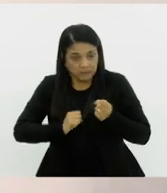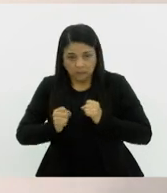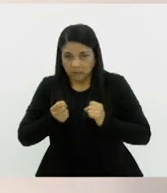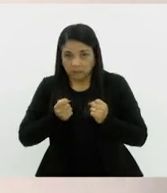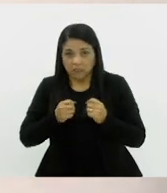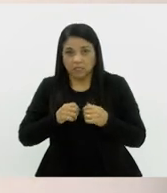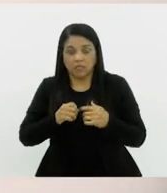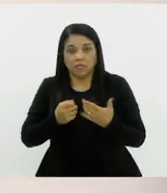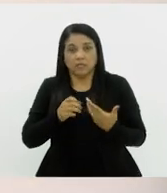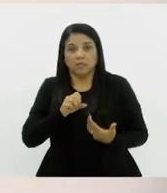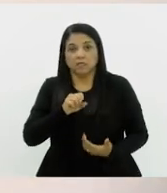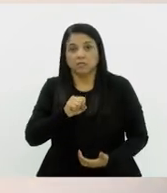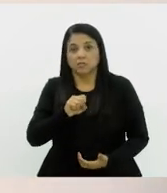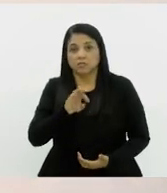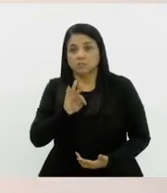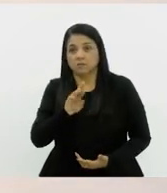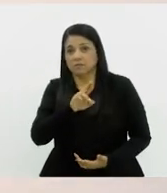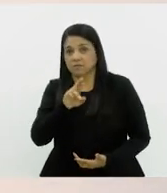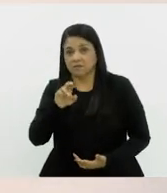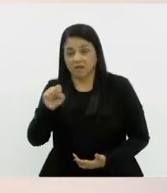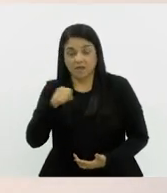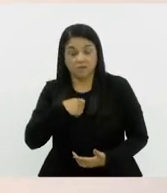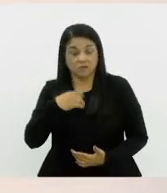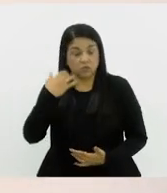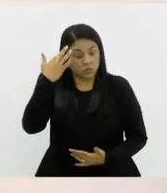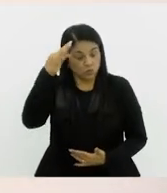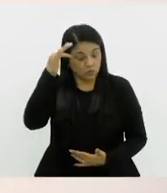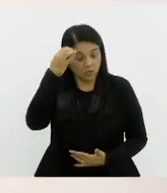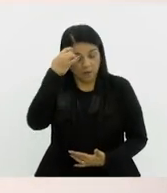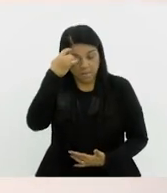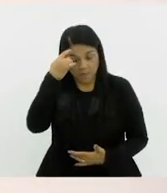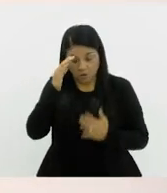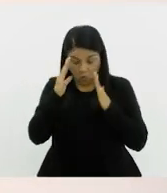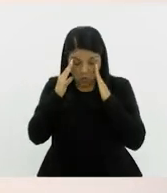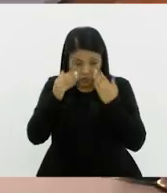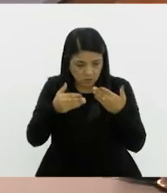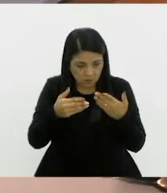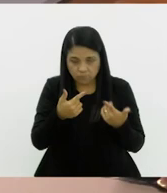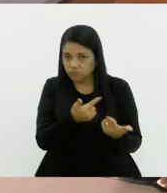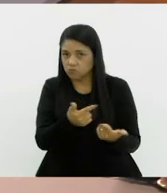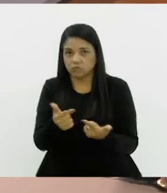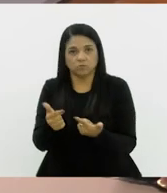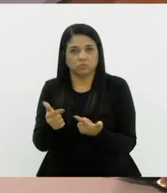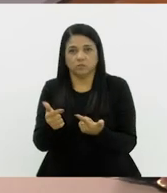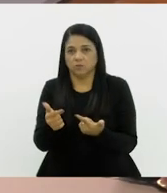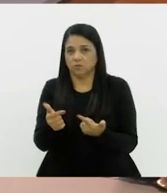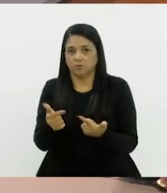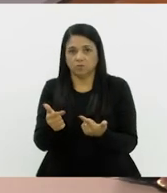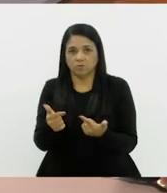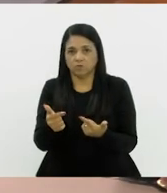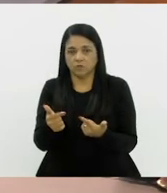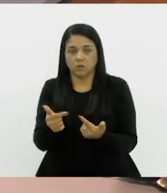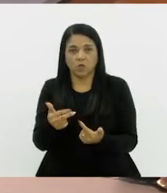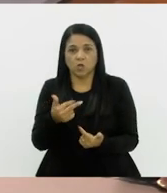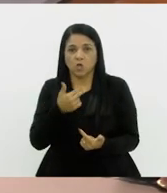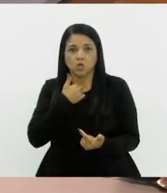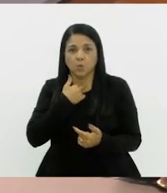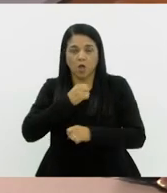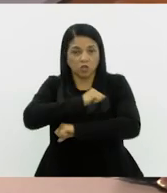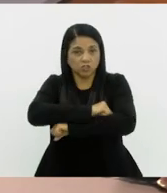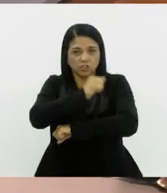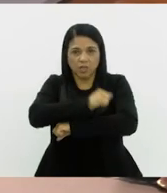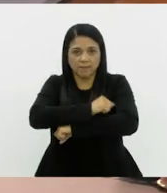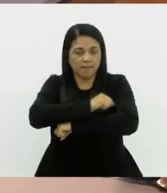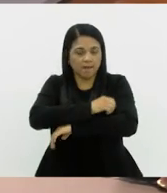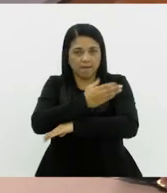estresse, é dor de cabeça, é falta de concentração. Eu não consegui ficar, eu não posso mais ficar com a janela da minha